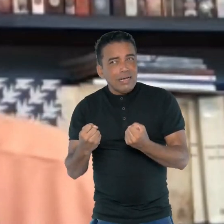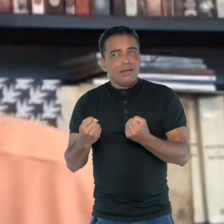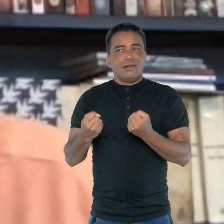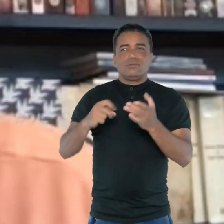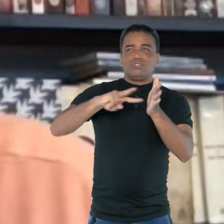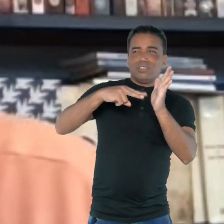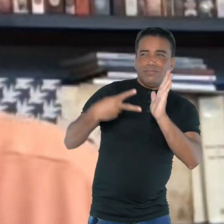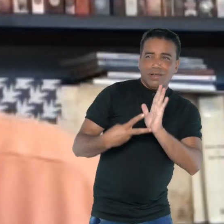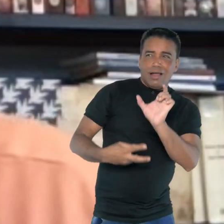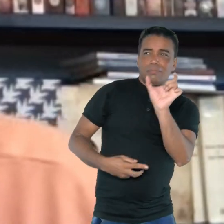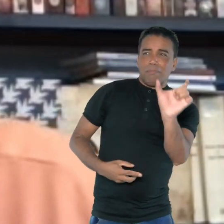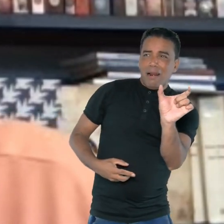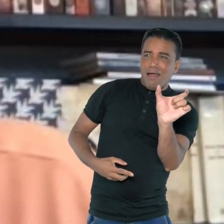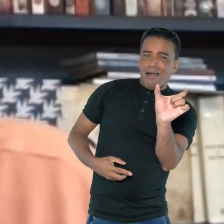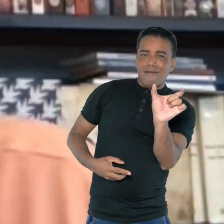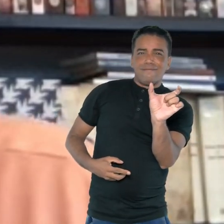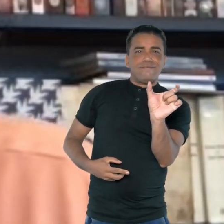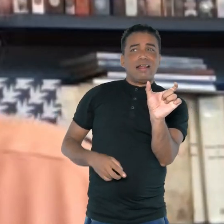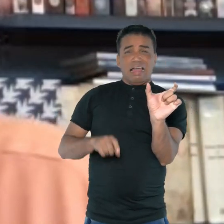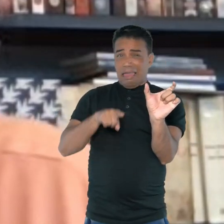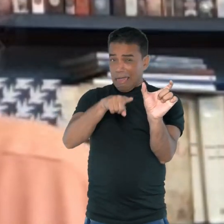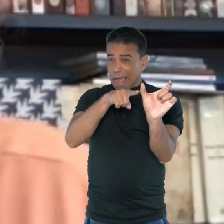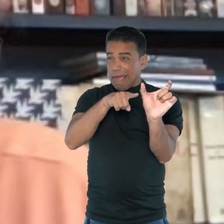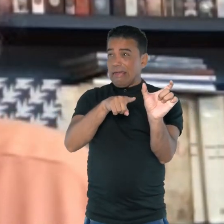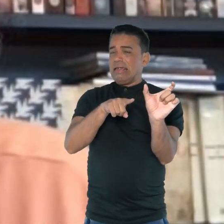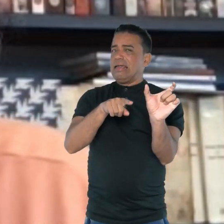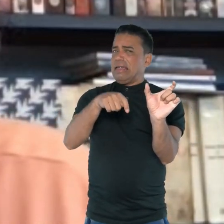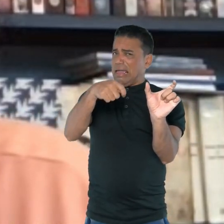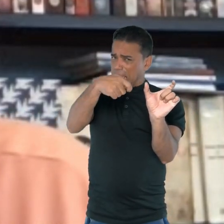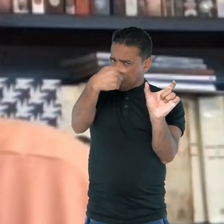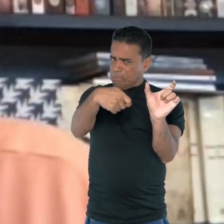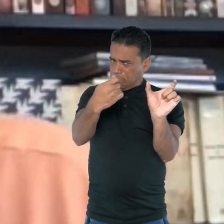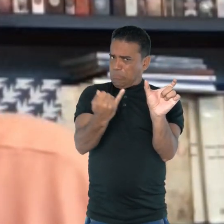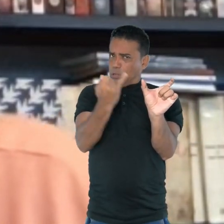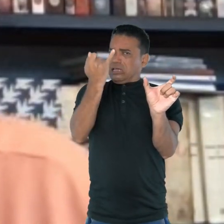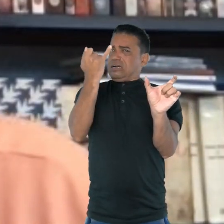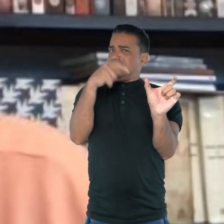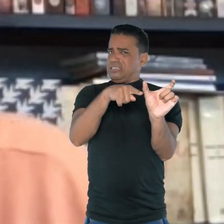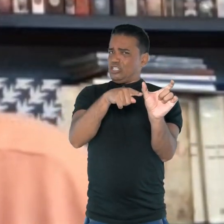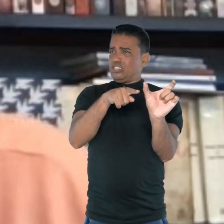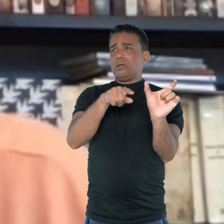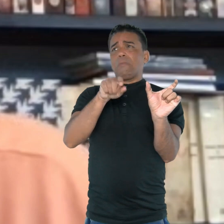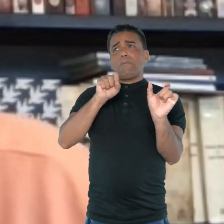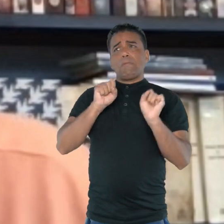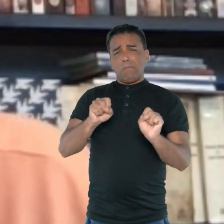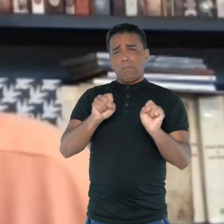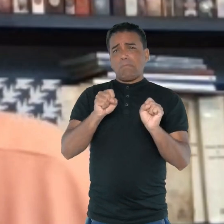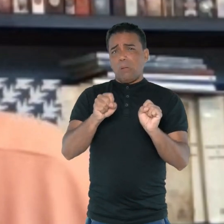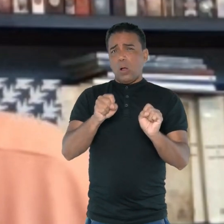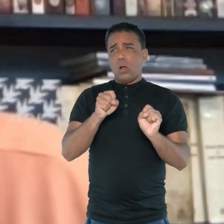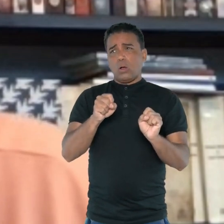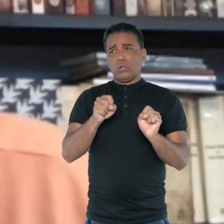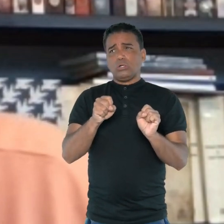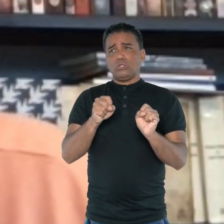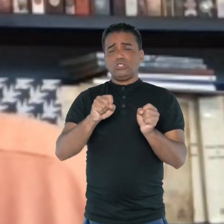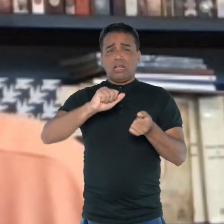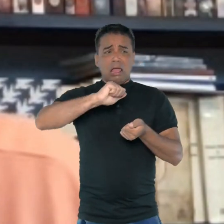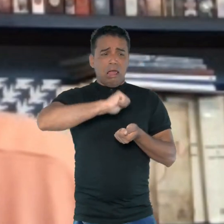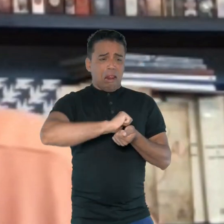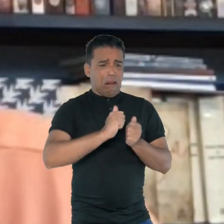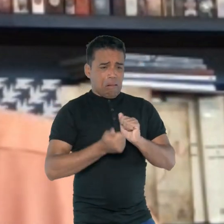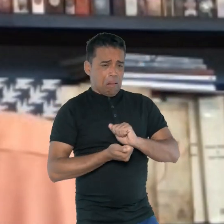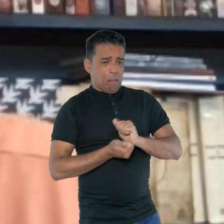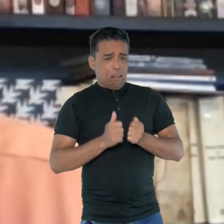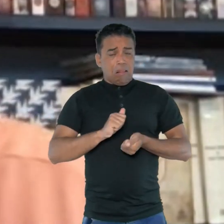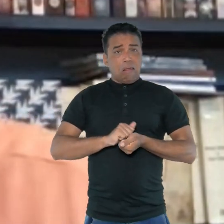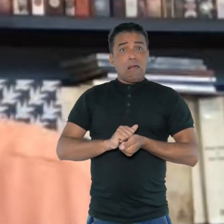palavra, se é aquela palavra, se ela é necessária, se ela fica mais adequada